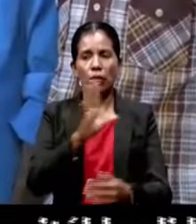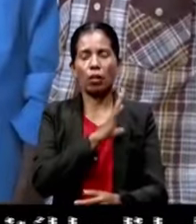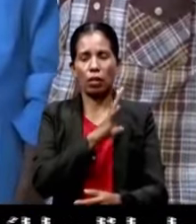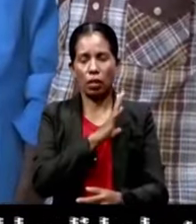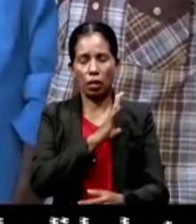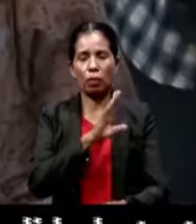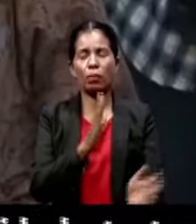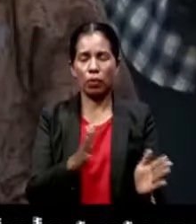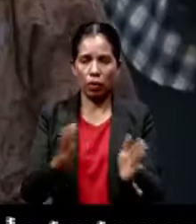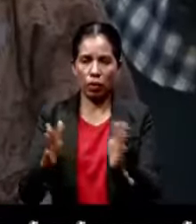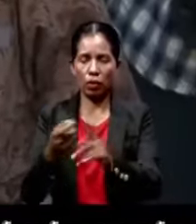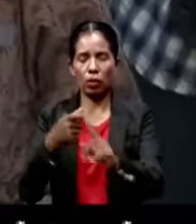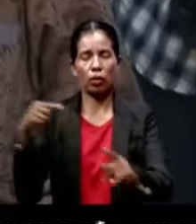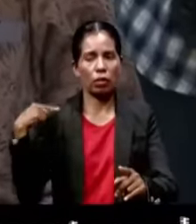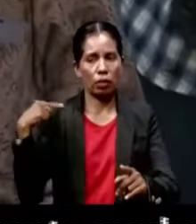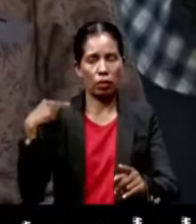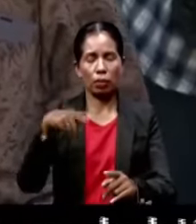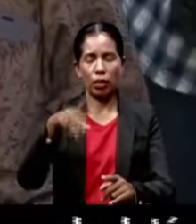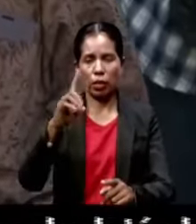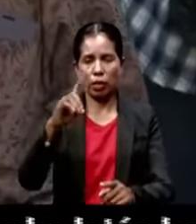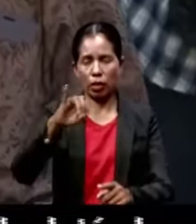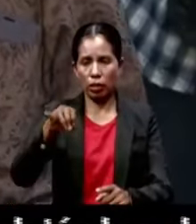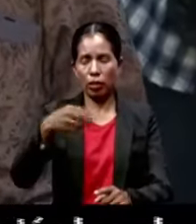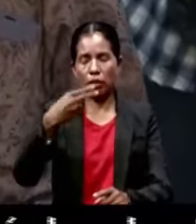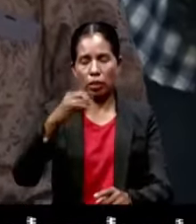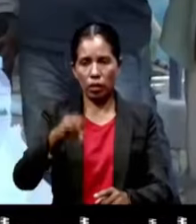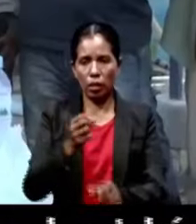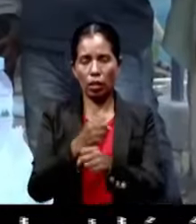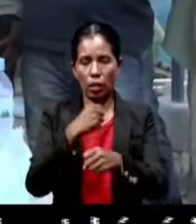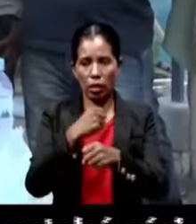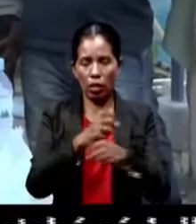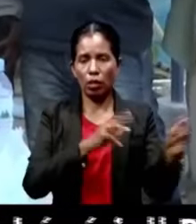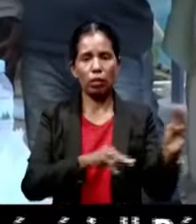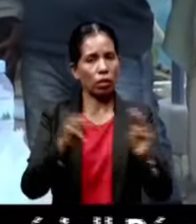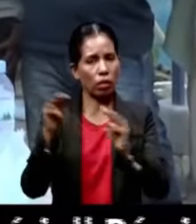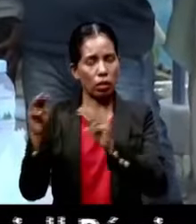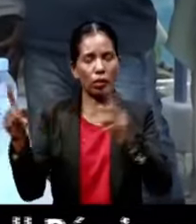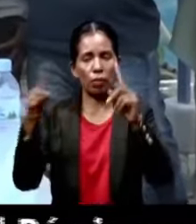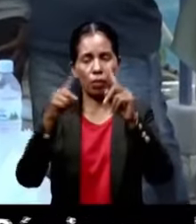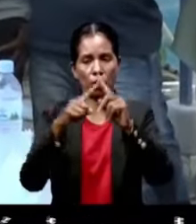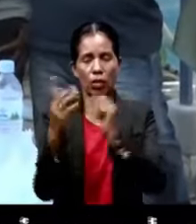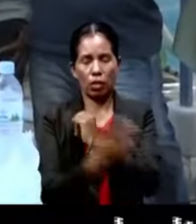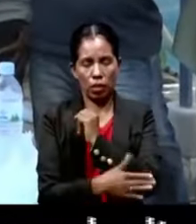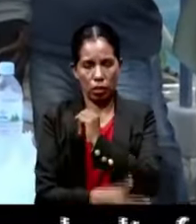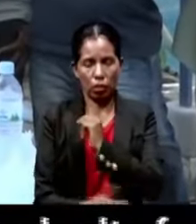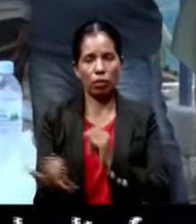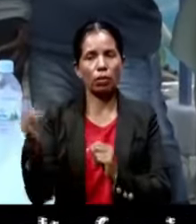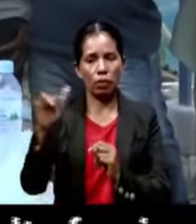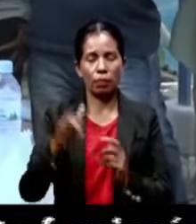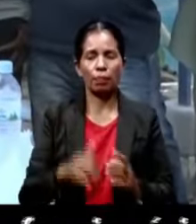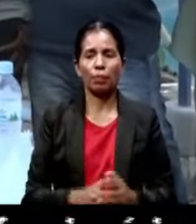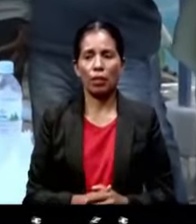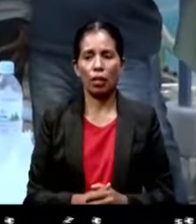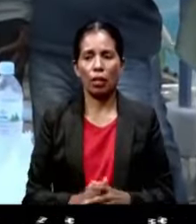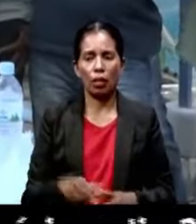Processo Judicial, Russo Gabinete Procuradoria Geral, Moloch Halo Extradição, Bania País Origin.